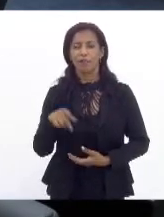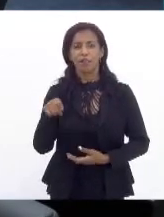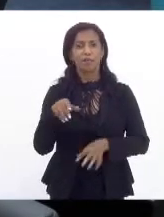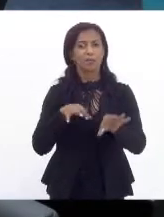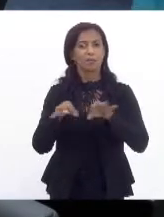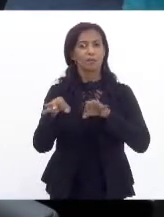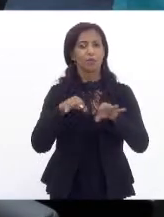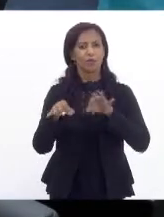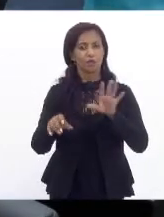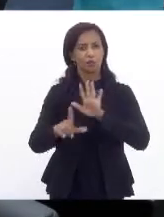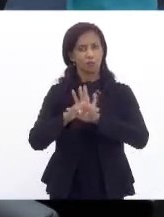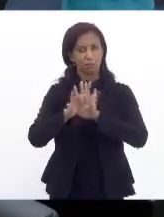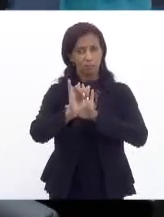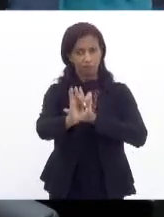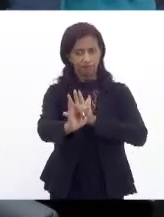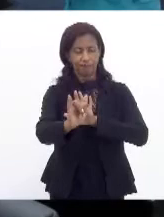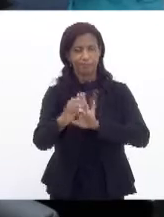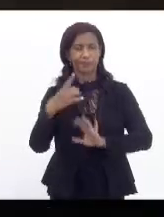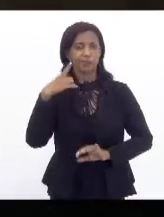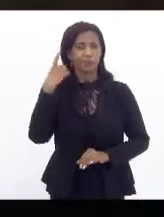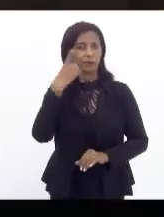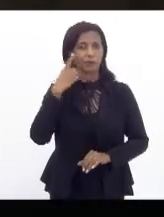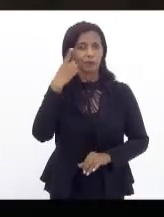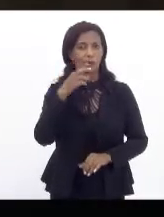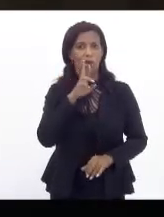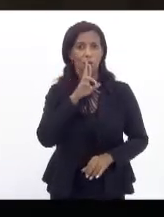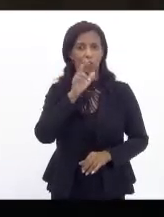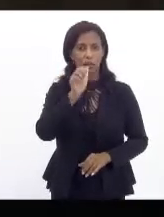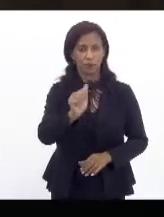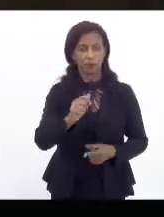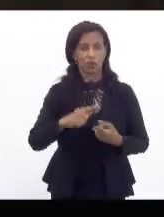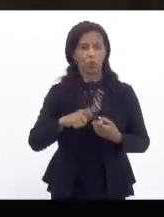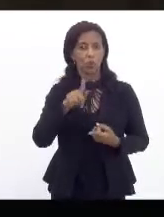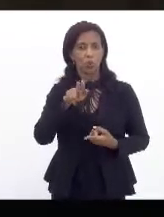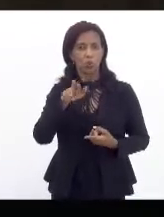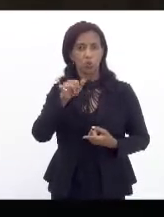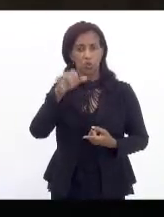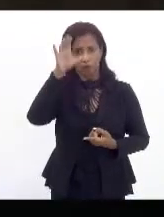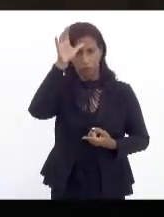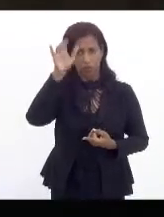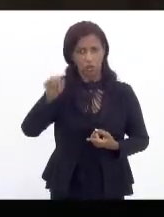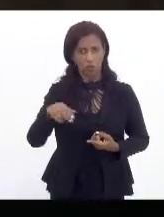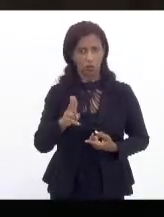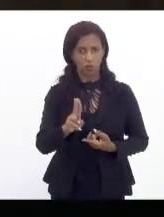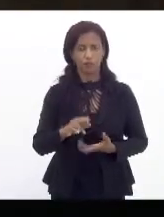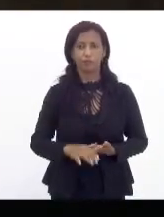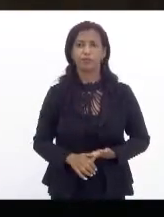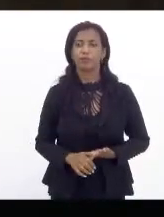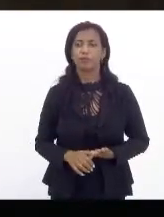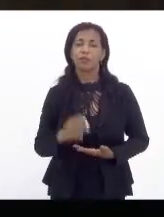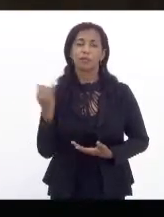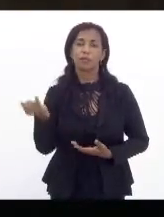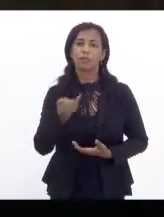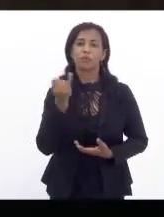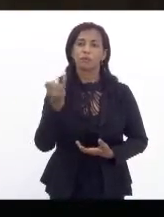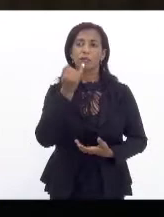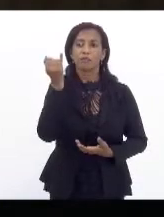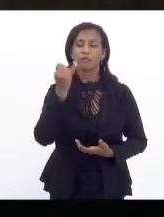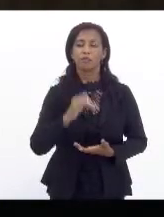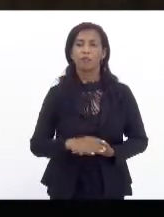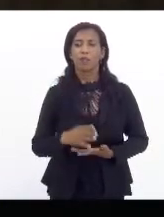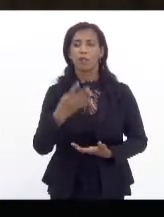de lei dos deputados Rodrigo Amorim, Gustavo Schmidt e Tia Ju são muito importantes.